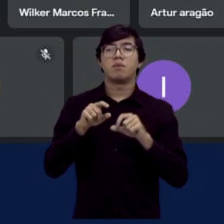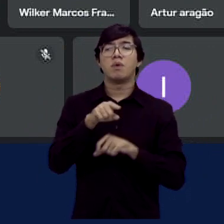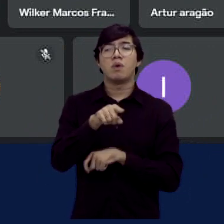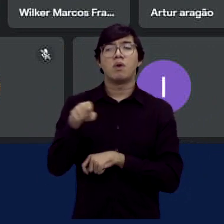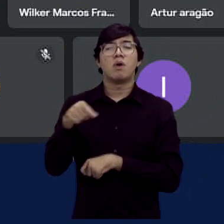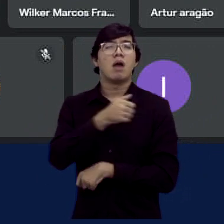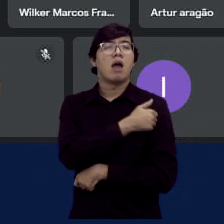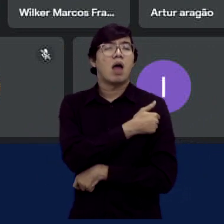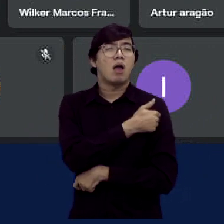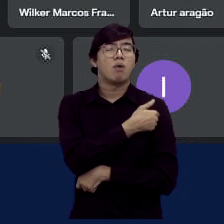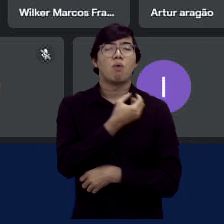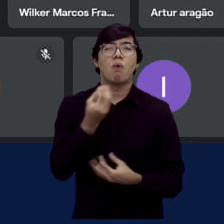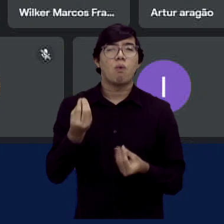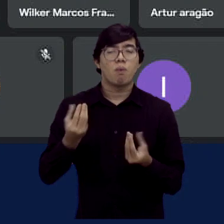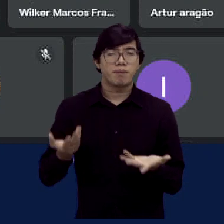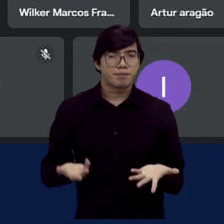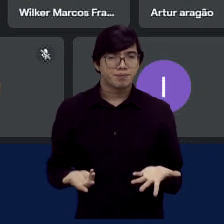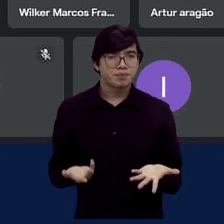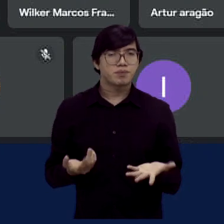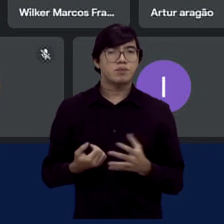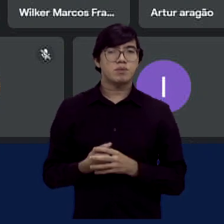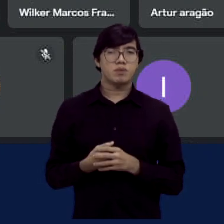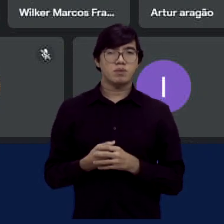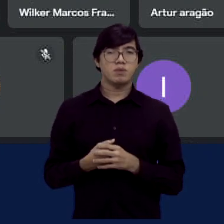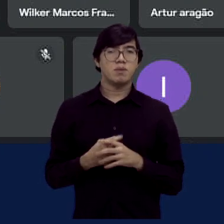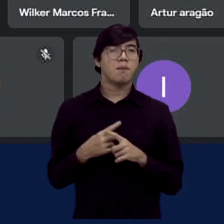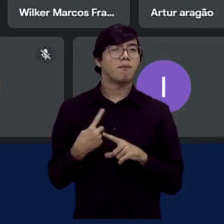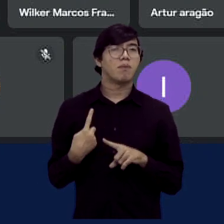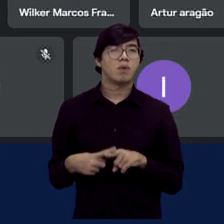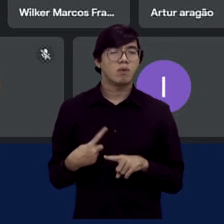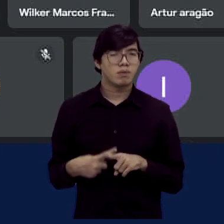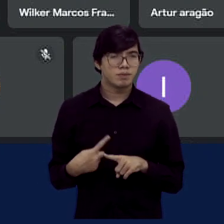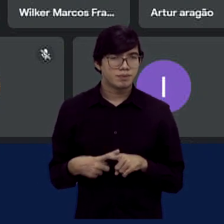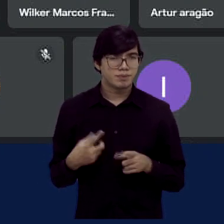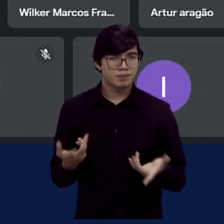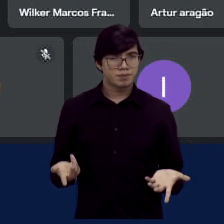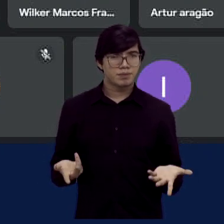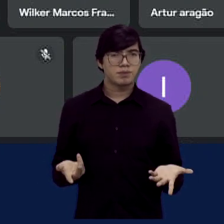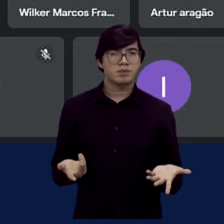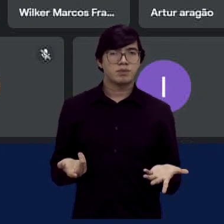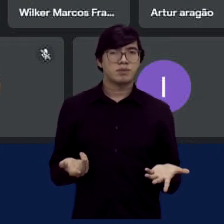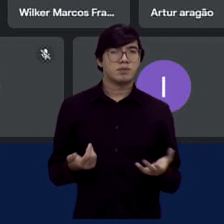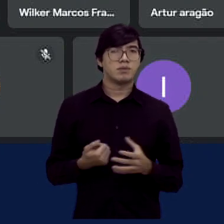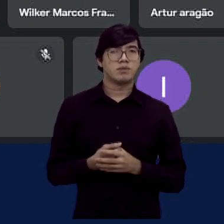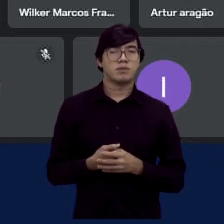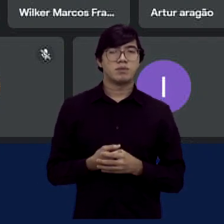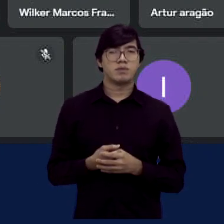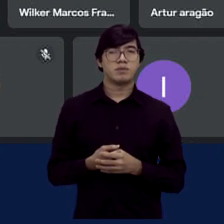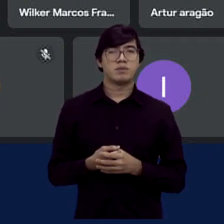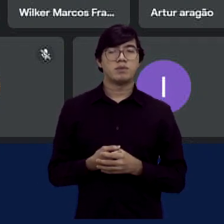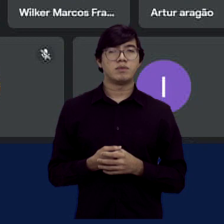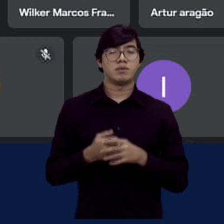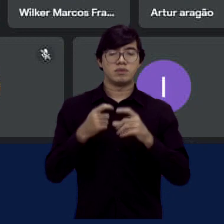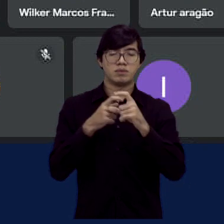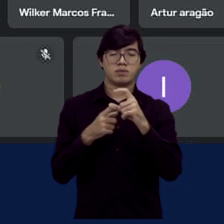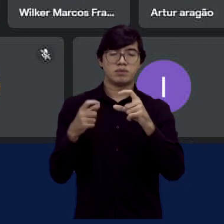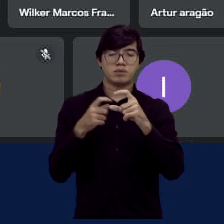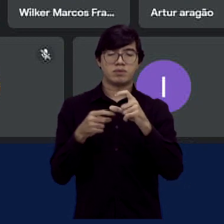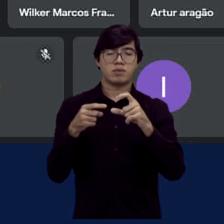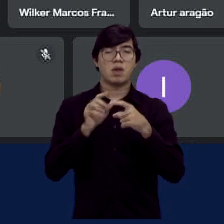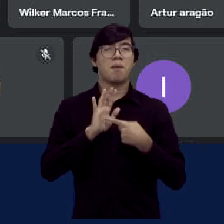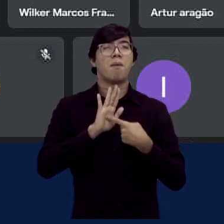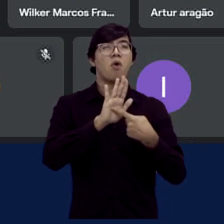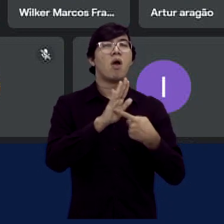alunos? Por que você vai fazer isso? E para quem você está fazendo isso? Essas perguntas,